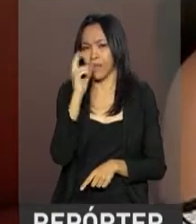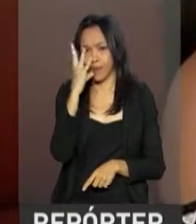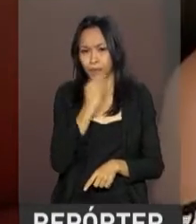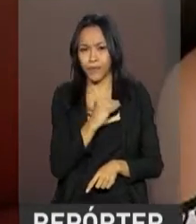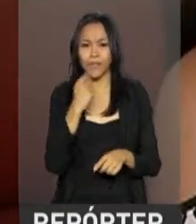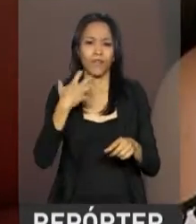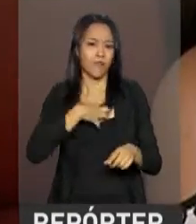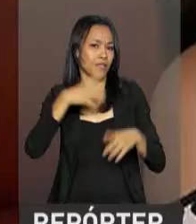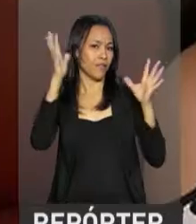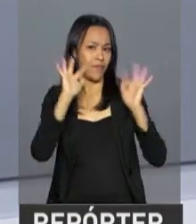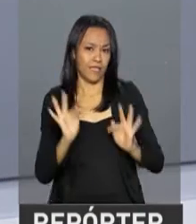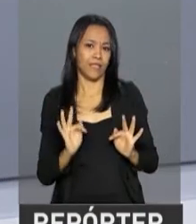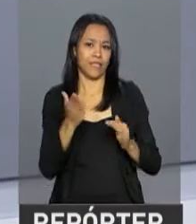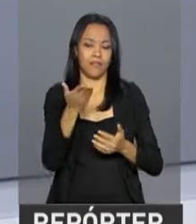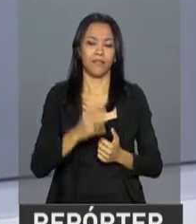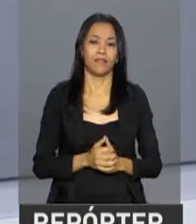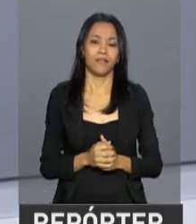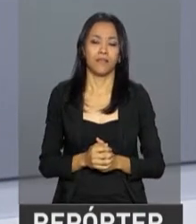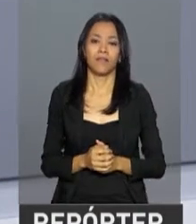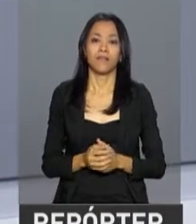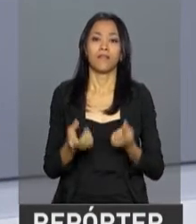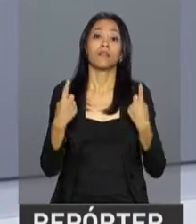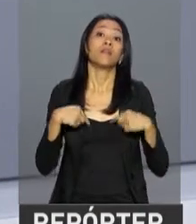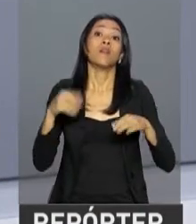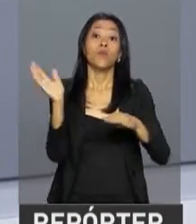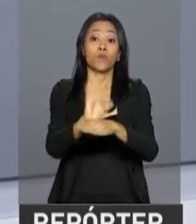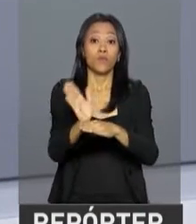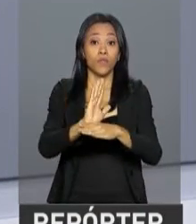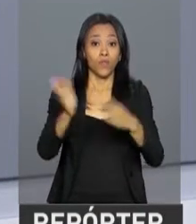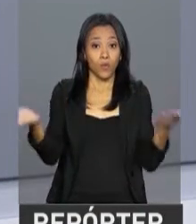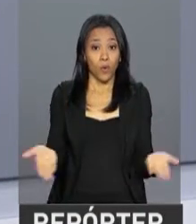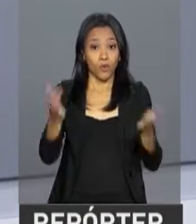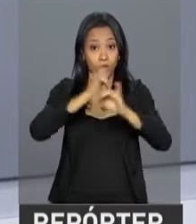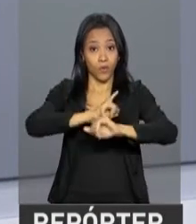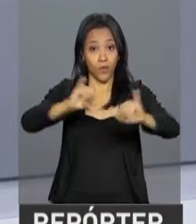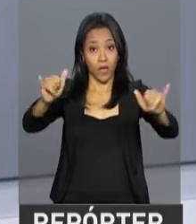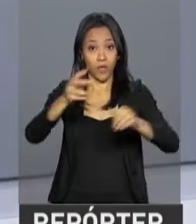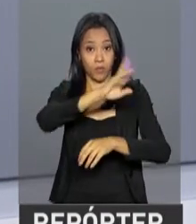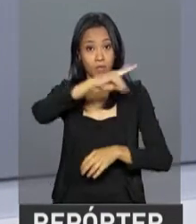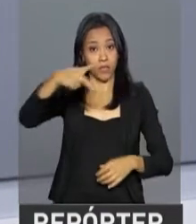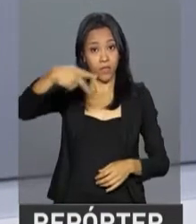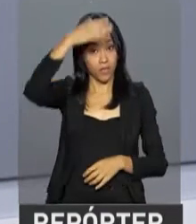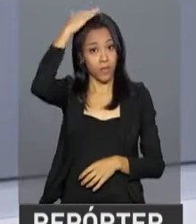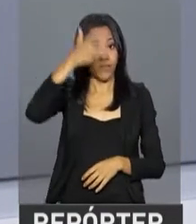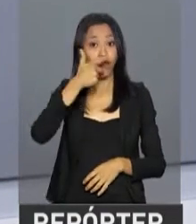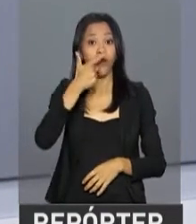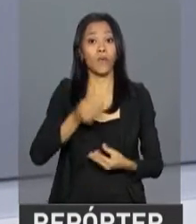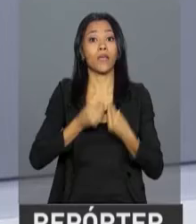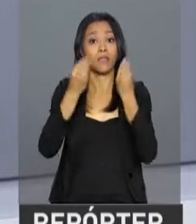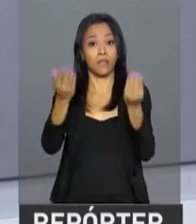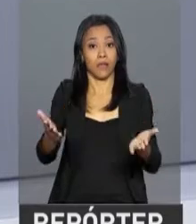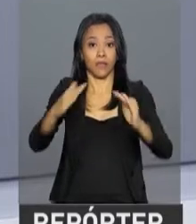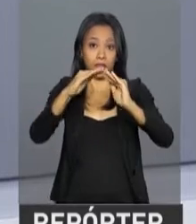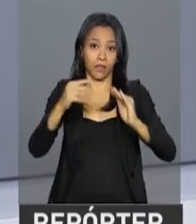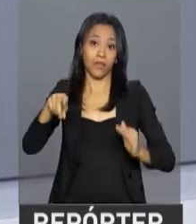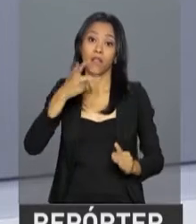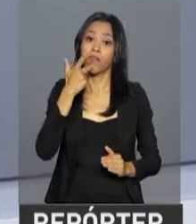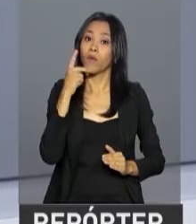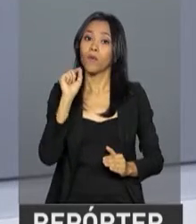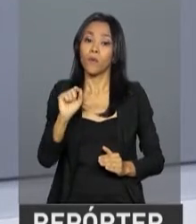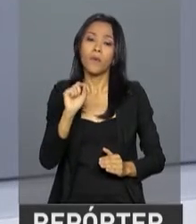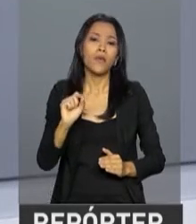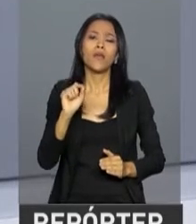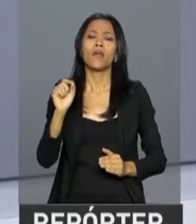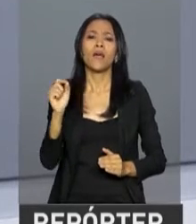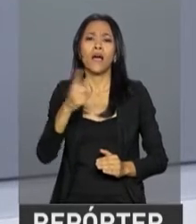solução em um vídeo divulgado hoje o presidente michel temer falou sobre a entrega das moradias ele destacou também